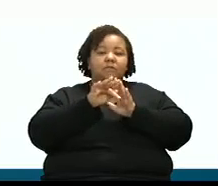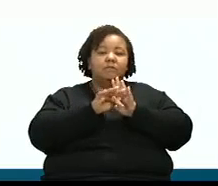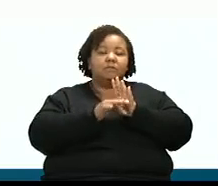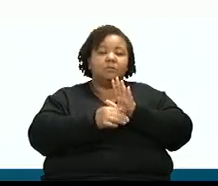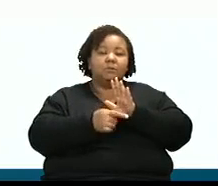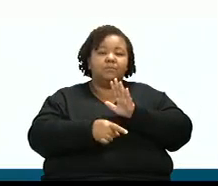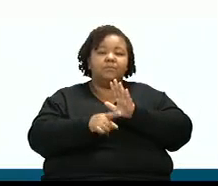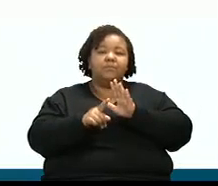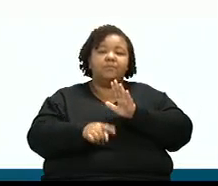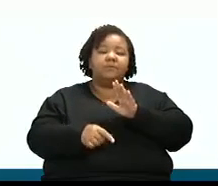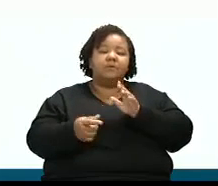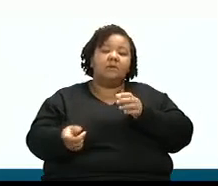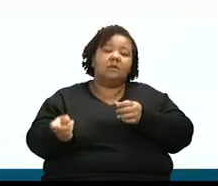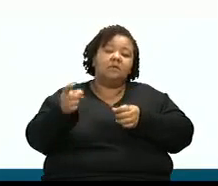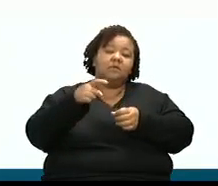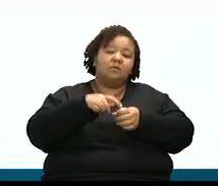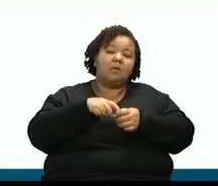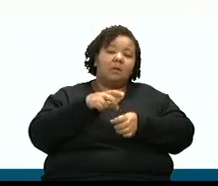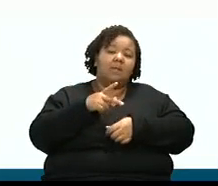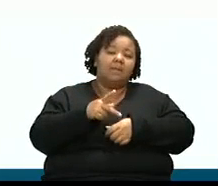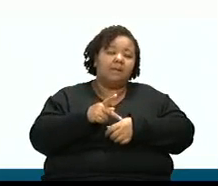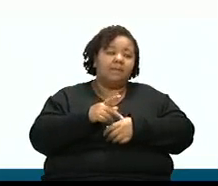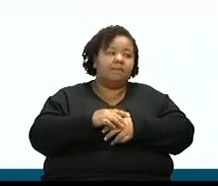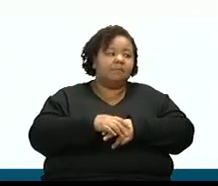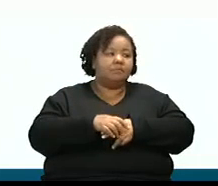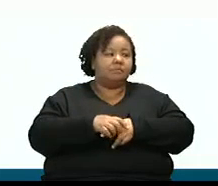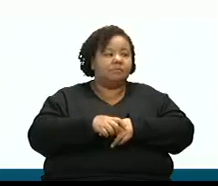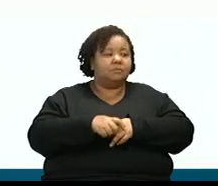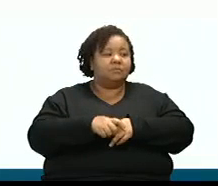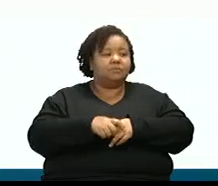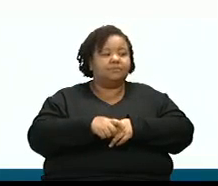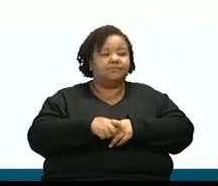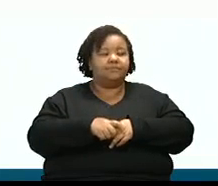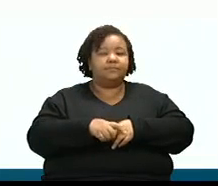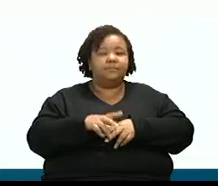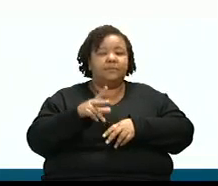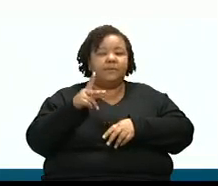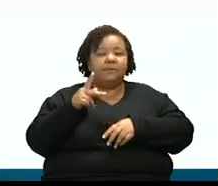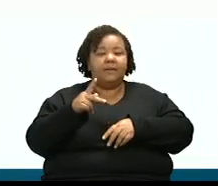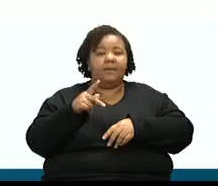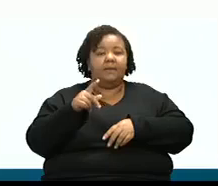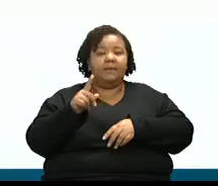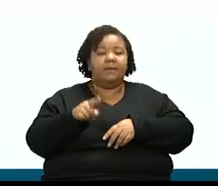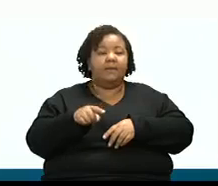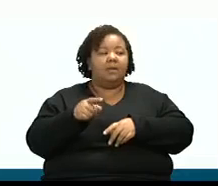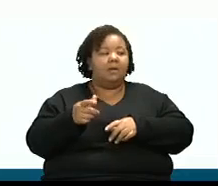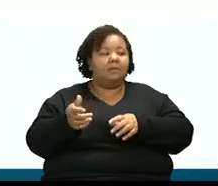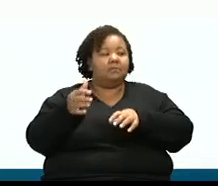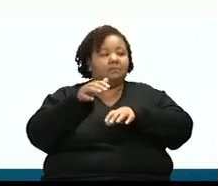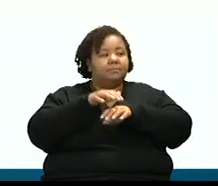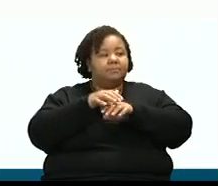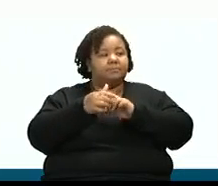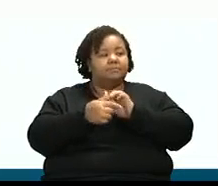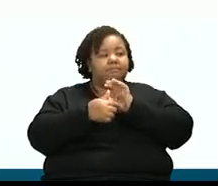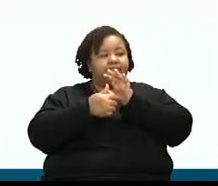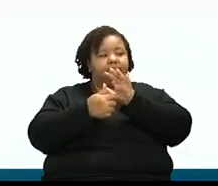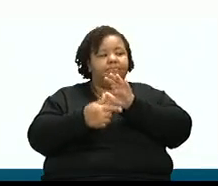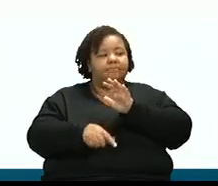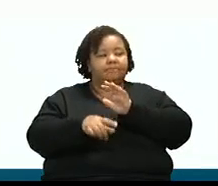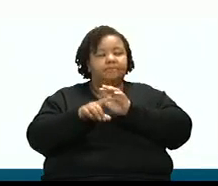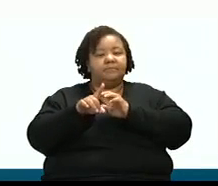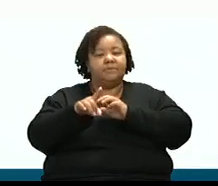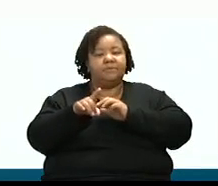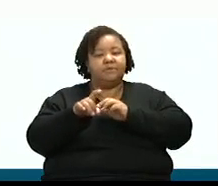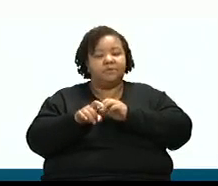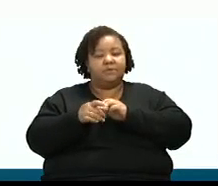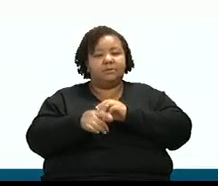x, porque eu quero retornar a P. Então, a função P é a integral dessa expressão em relação a